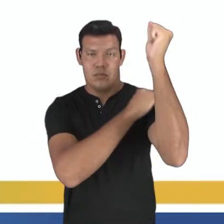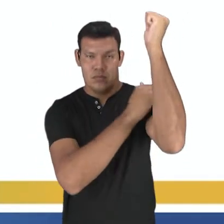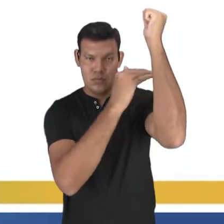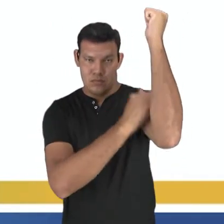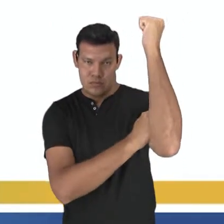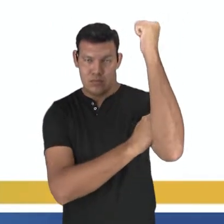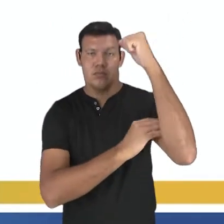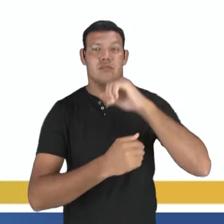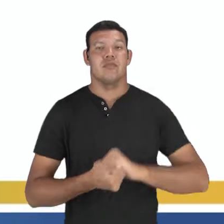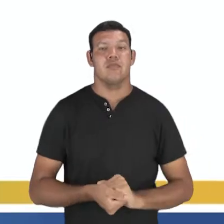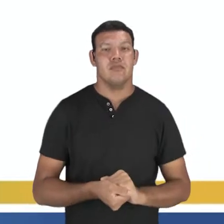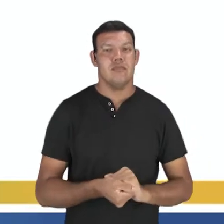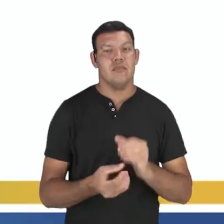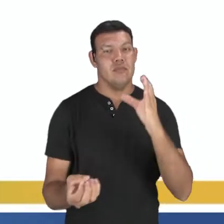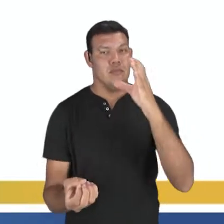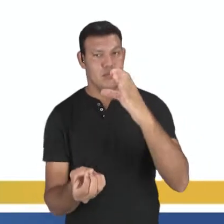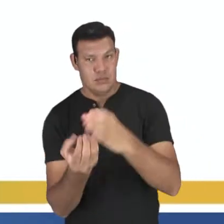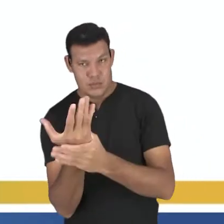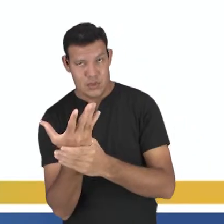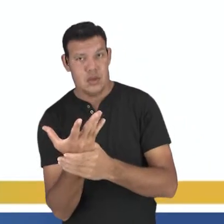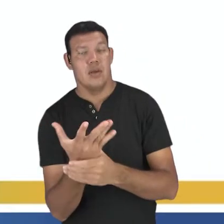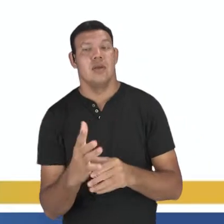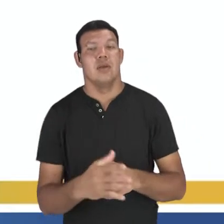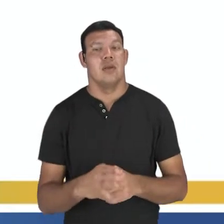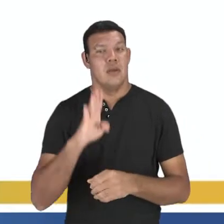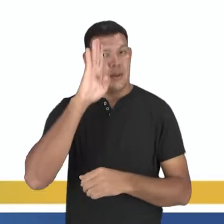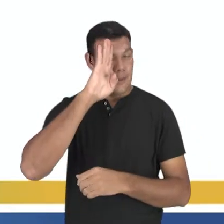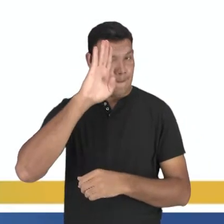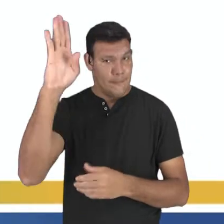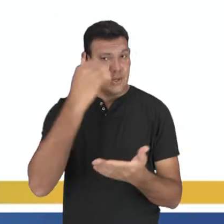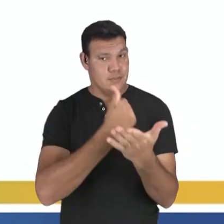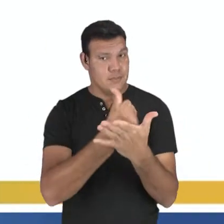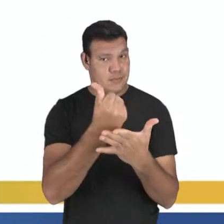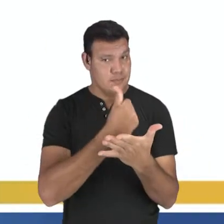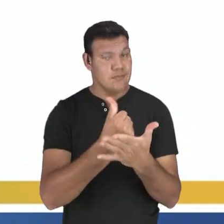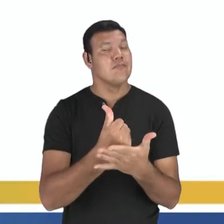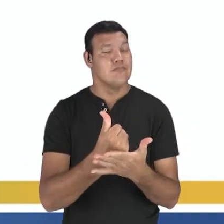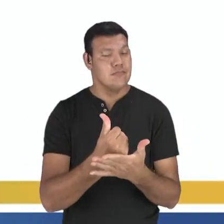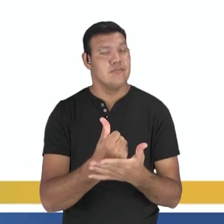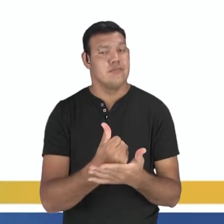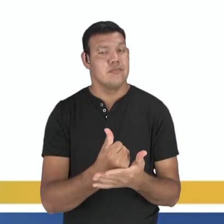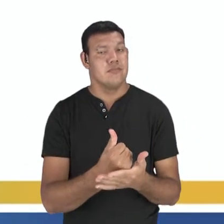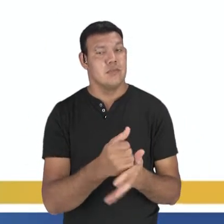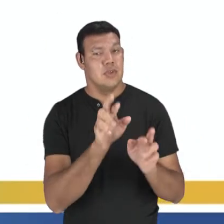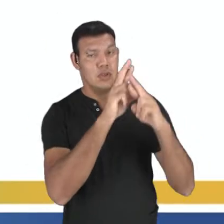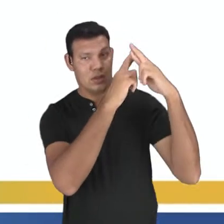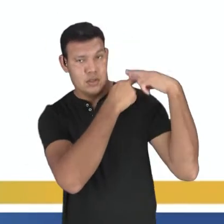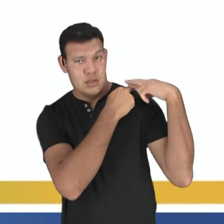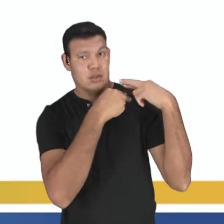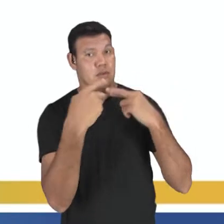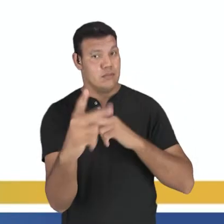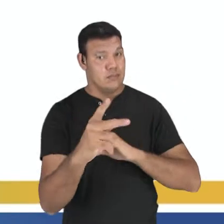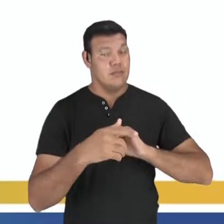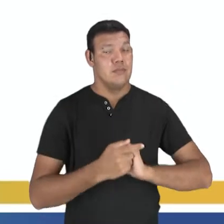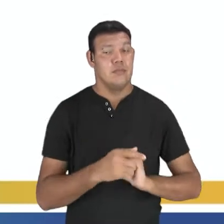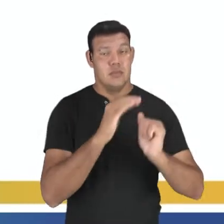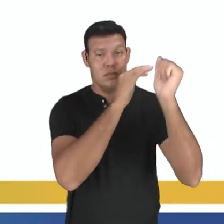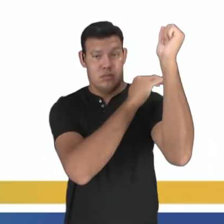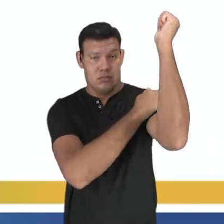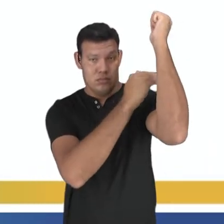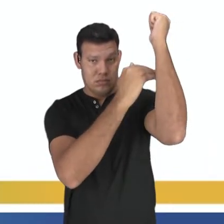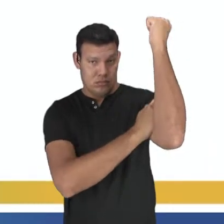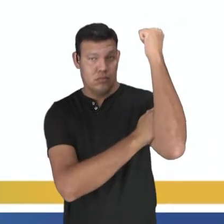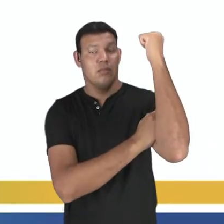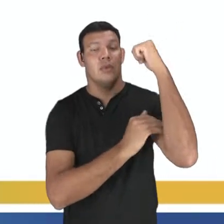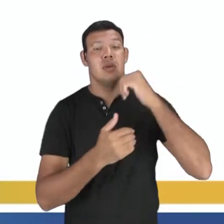muscular, de como que ele é formado, e de quais são as principais ações desempenhadas por ele. Quando a gente fala sobre o sistema muscular,